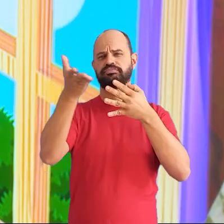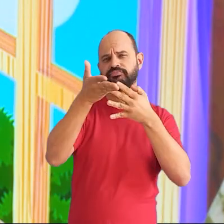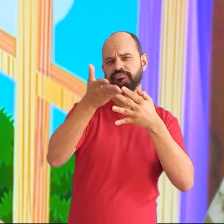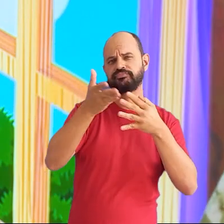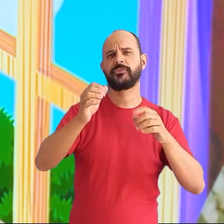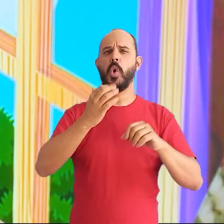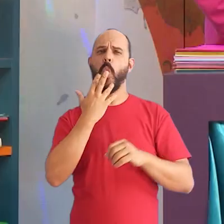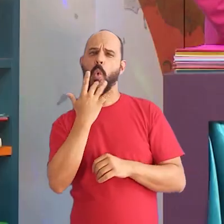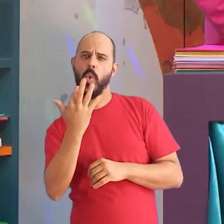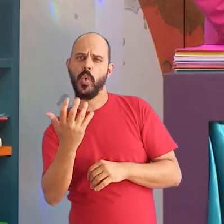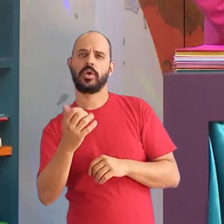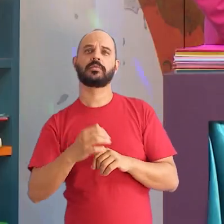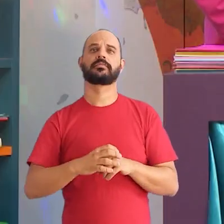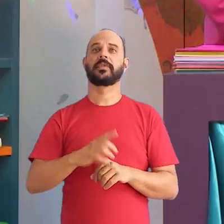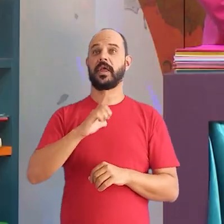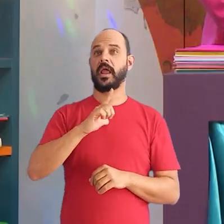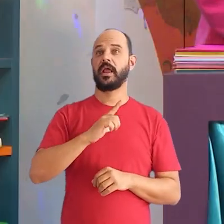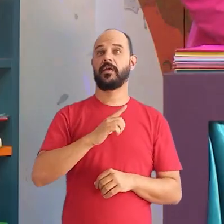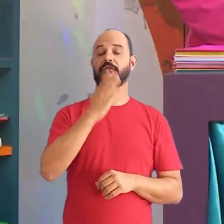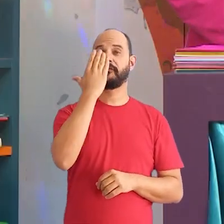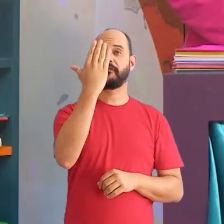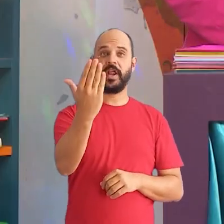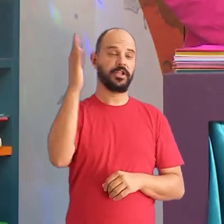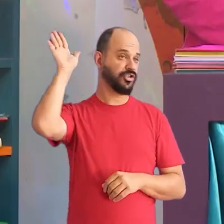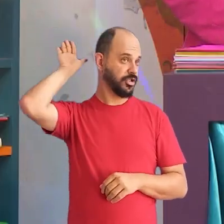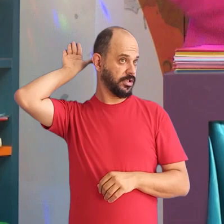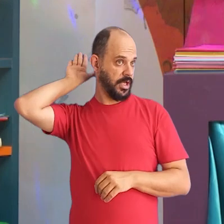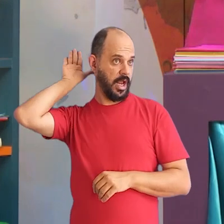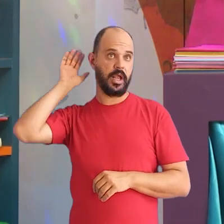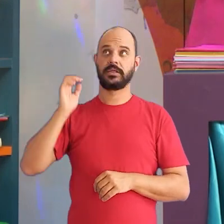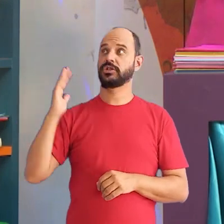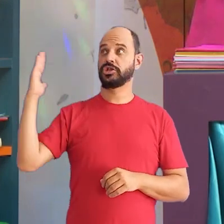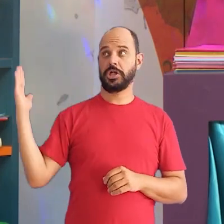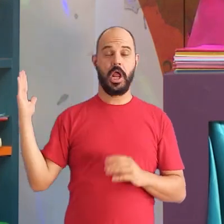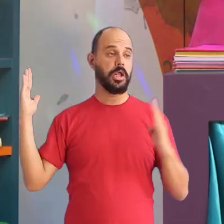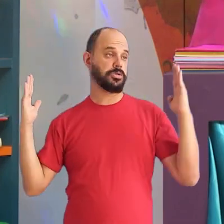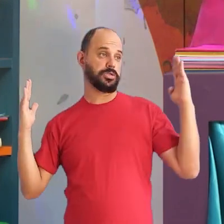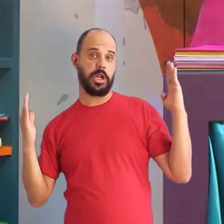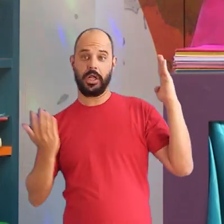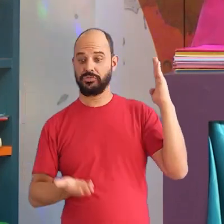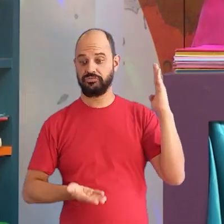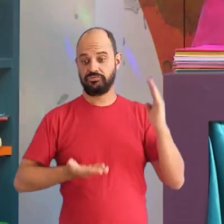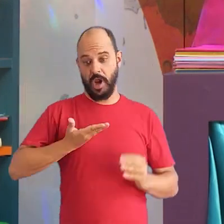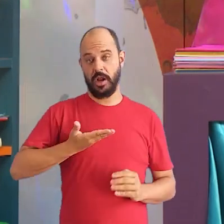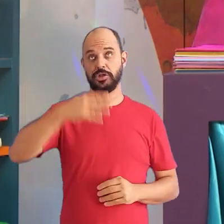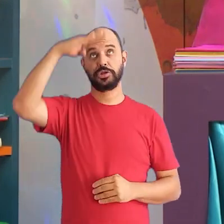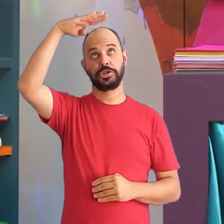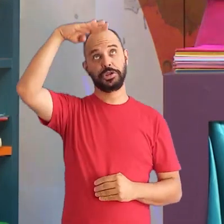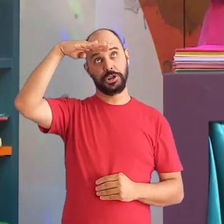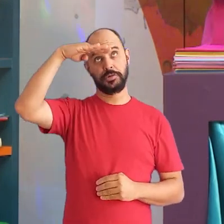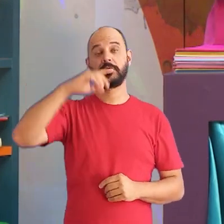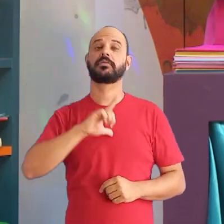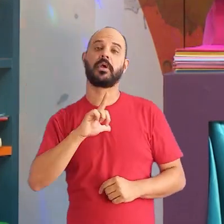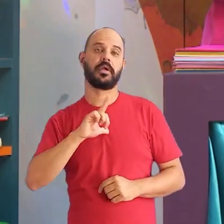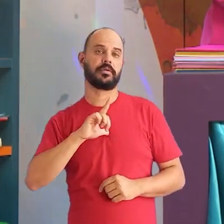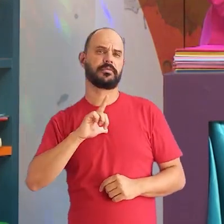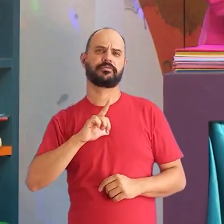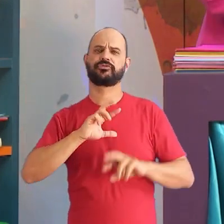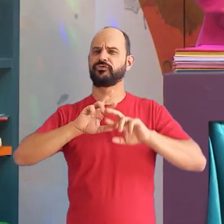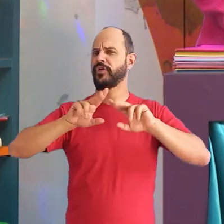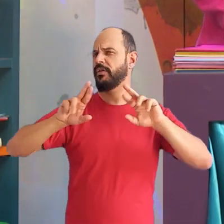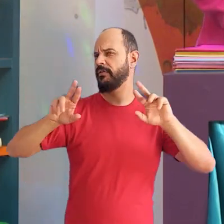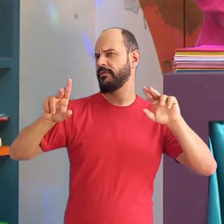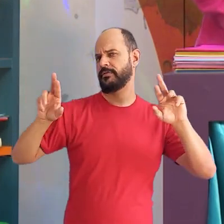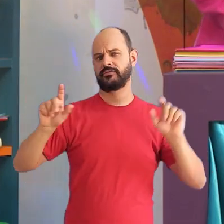sua fotografia. A luz pode vir de frente, de trás, de lado, de cima ou de baixo. E